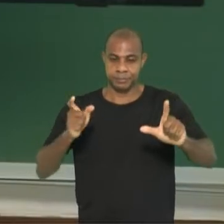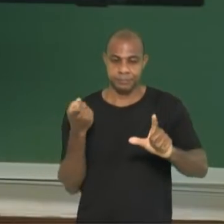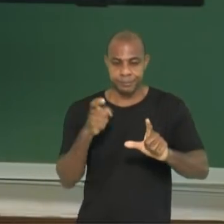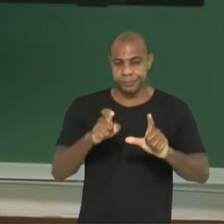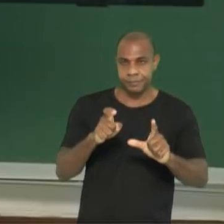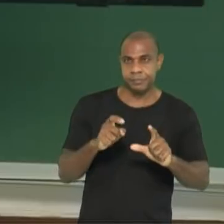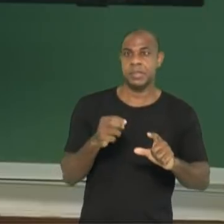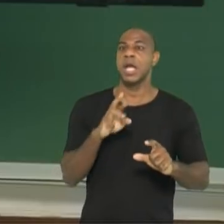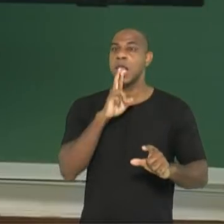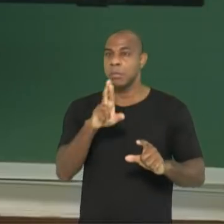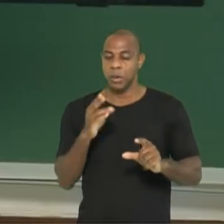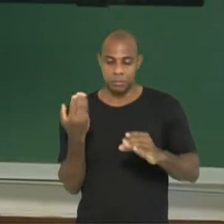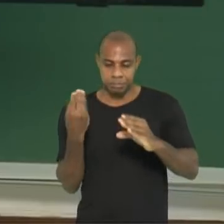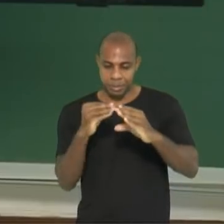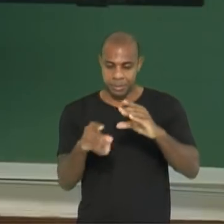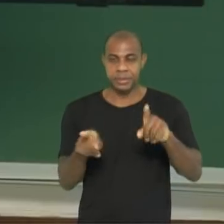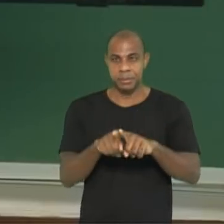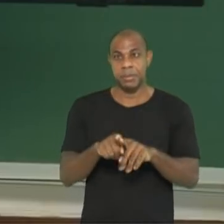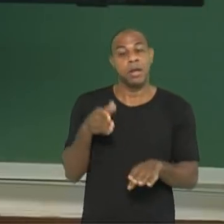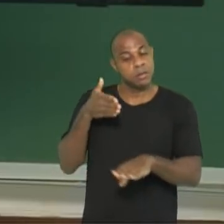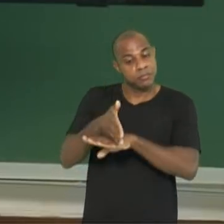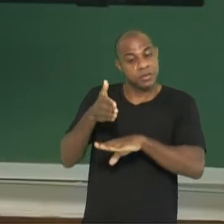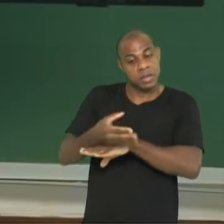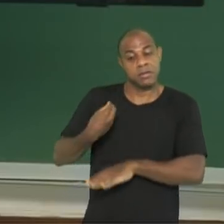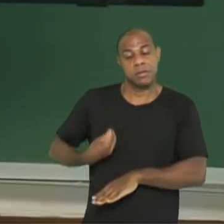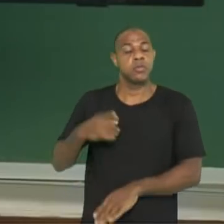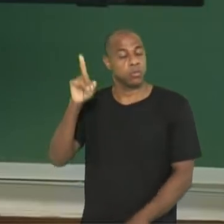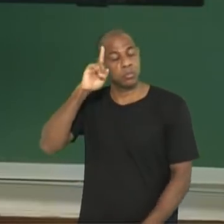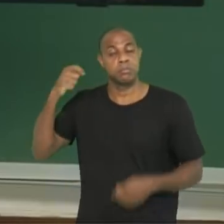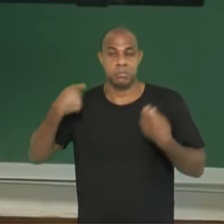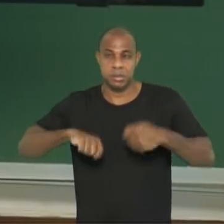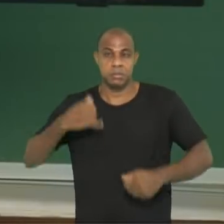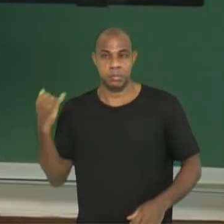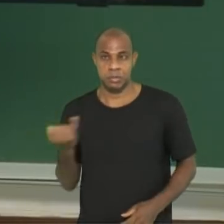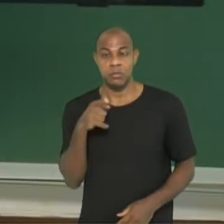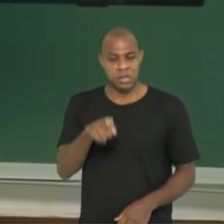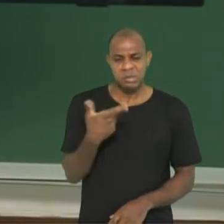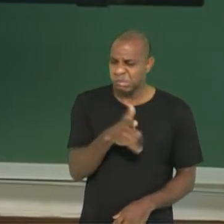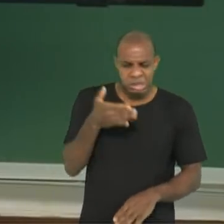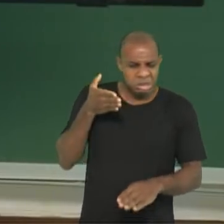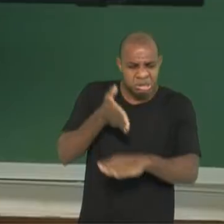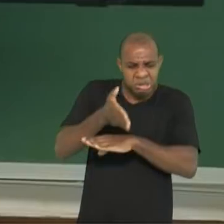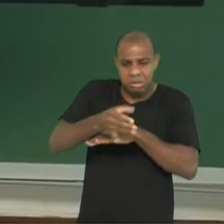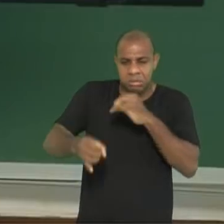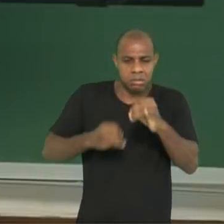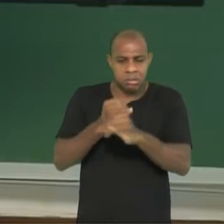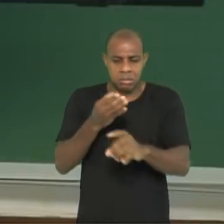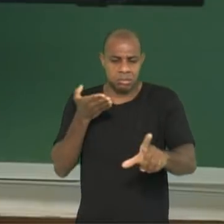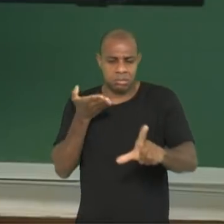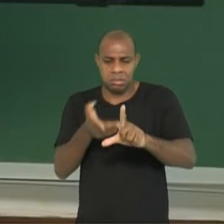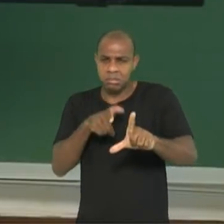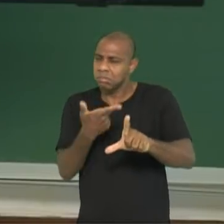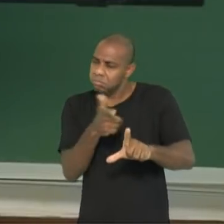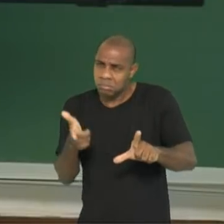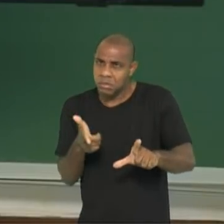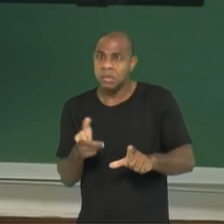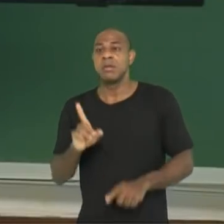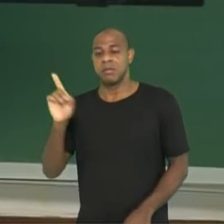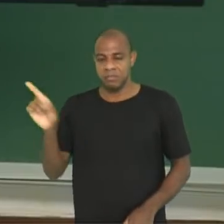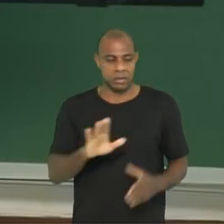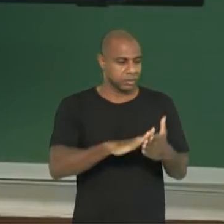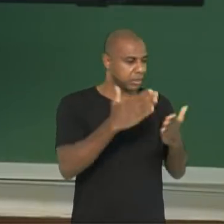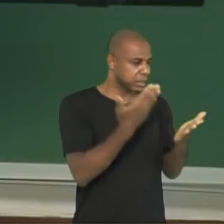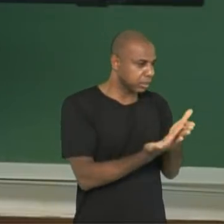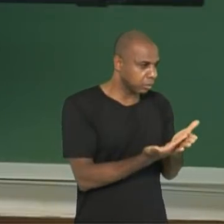mas você precisa lembrar de validar a sua frequência todos os dias. Você que não tem acesso ao Class, vá até a escola e entregue